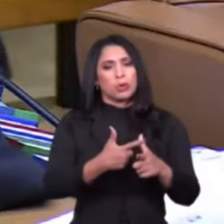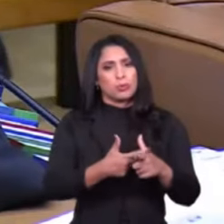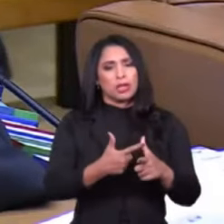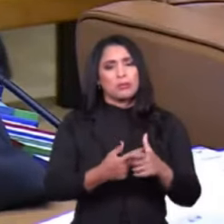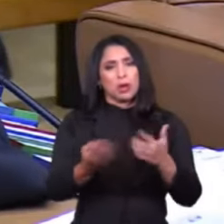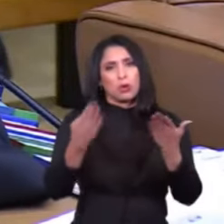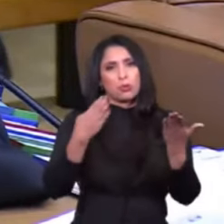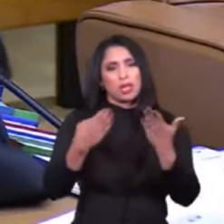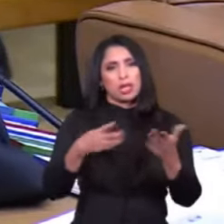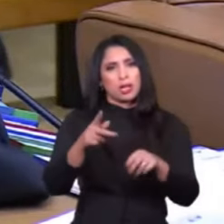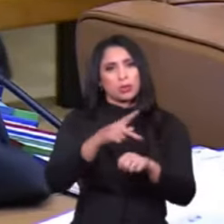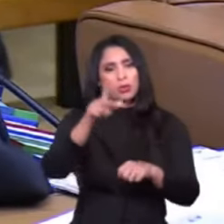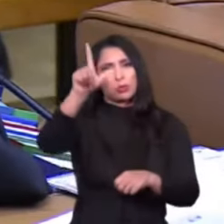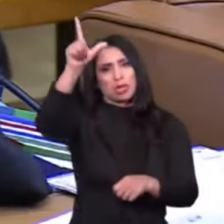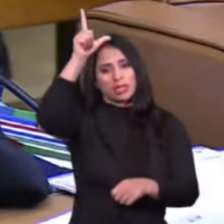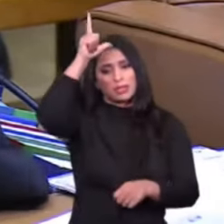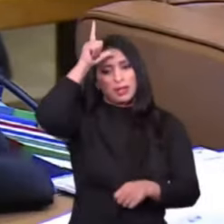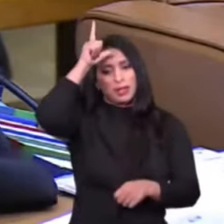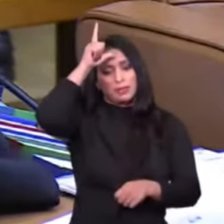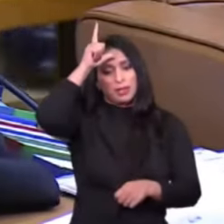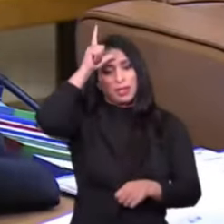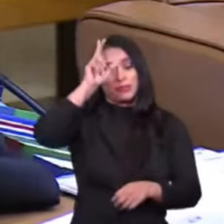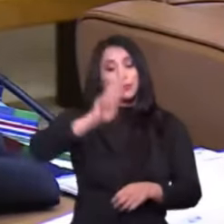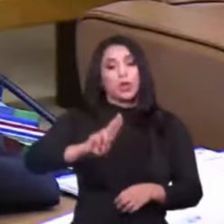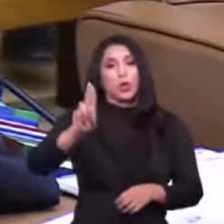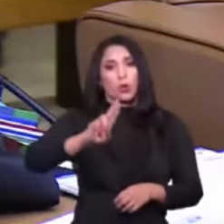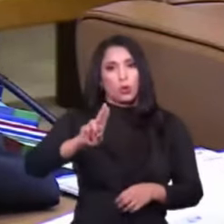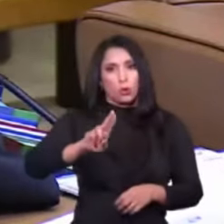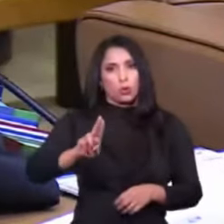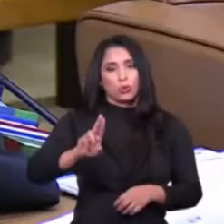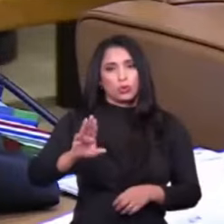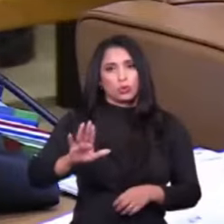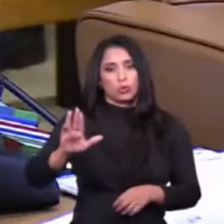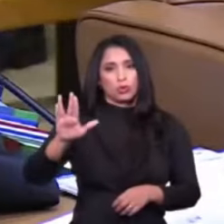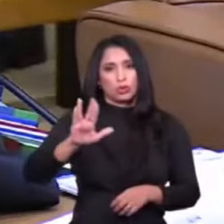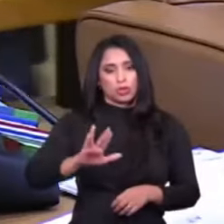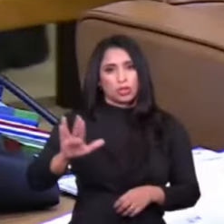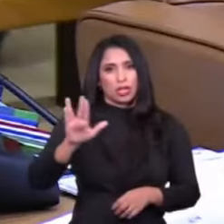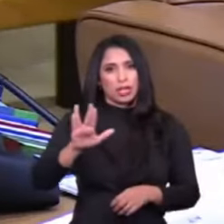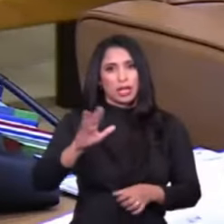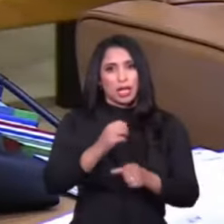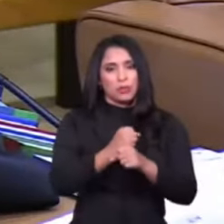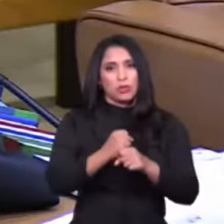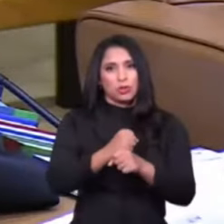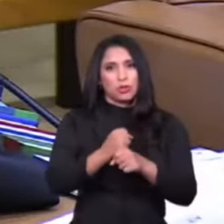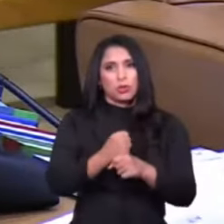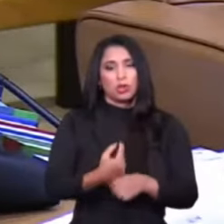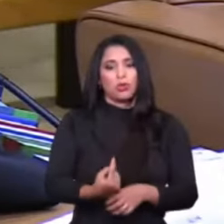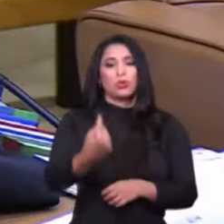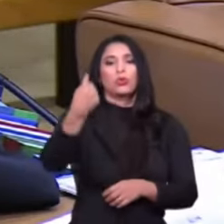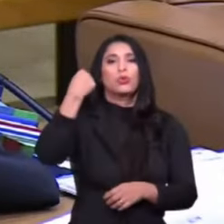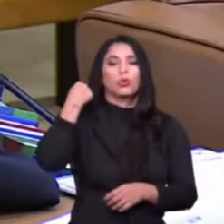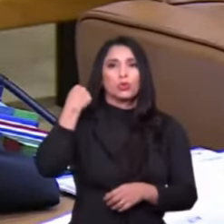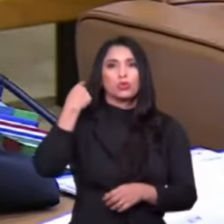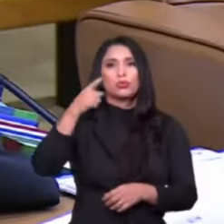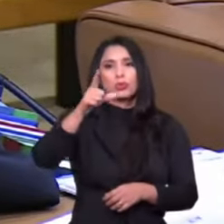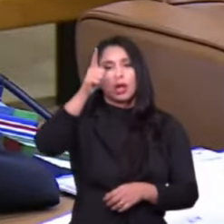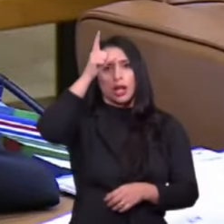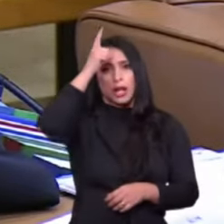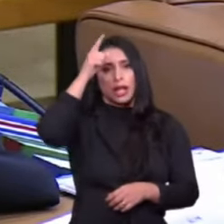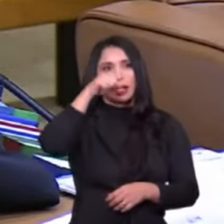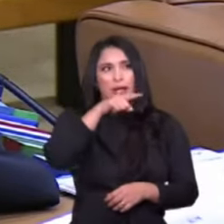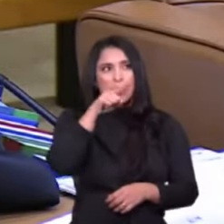Alemanha. O uso de cannabis no último ano, naquele país, diz o